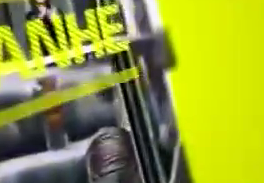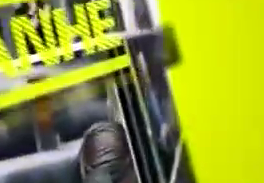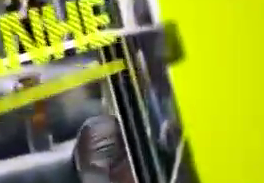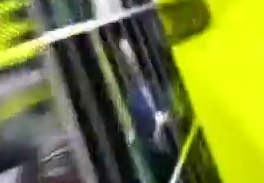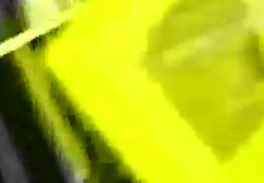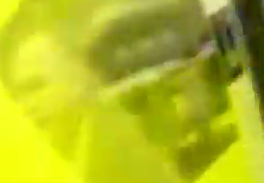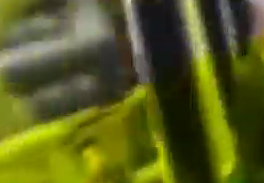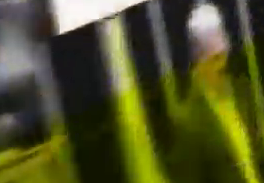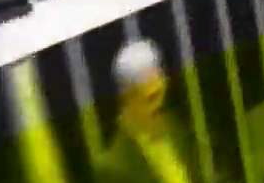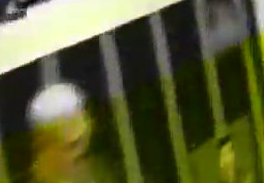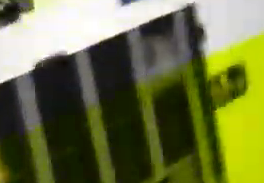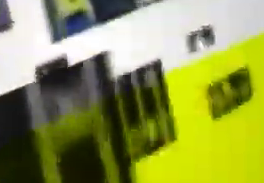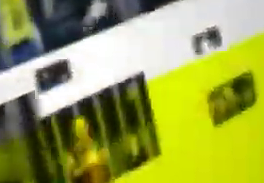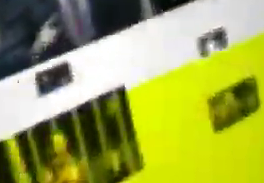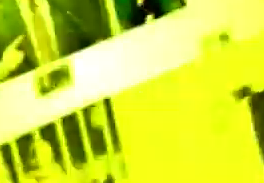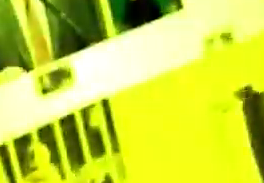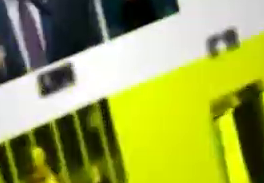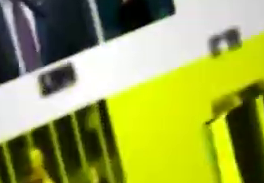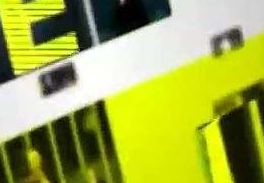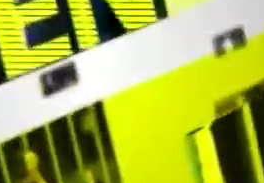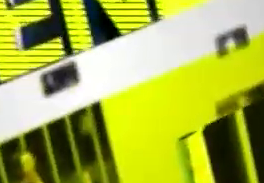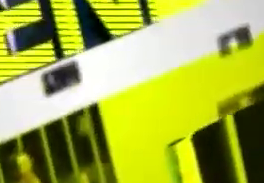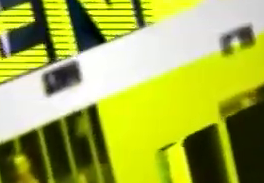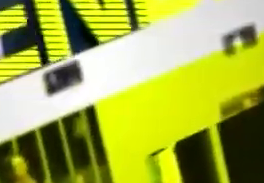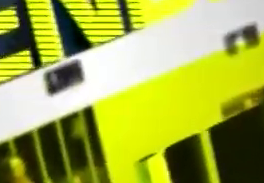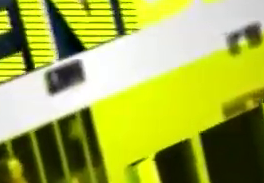que sejam menos importantes.